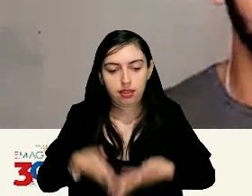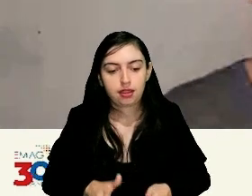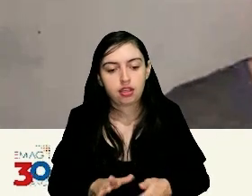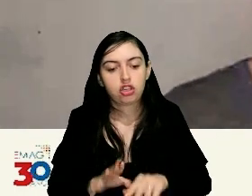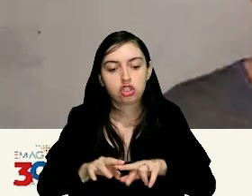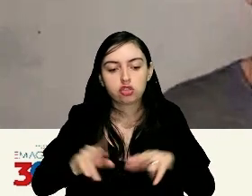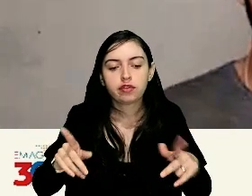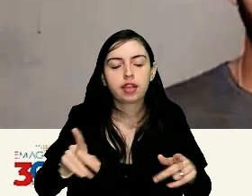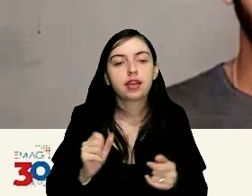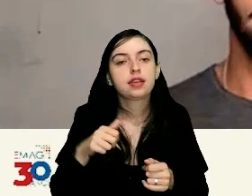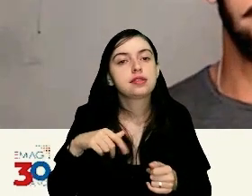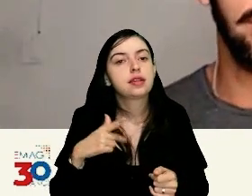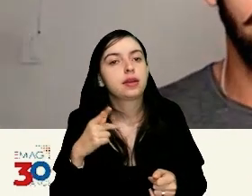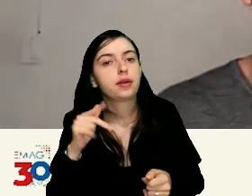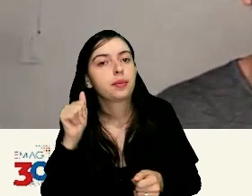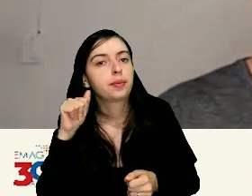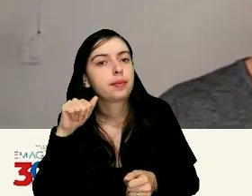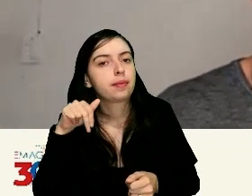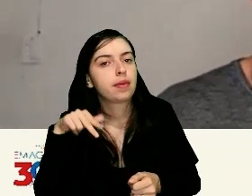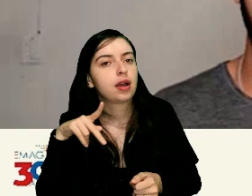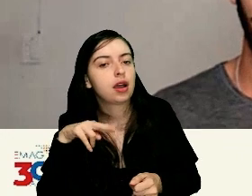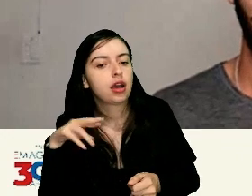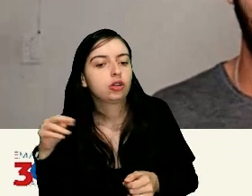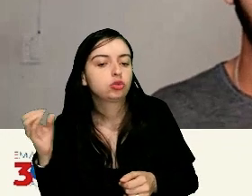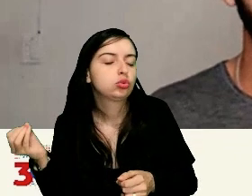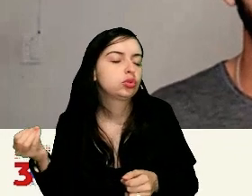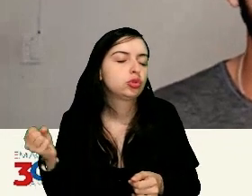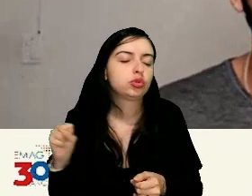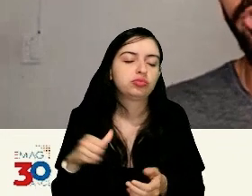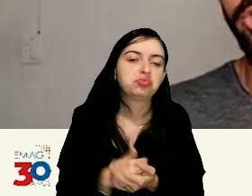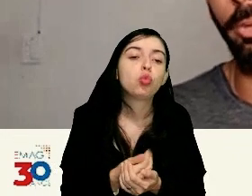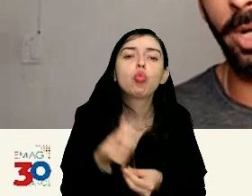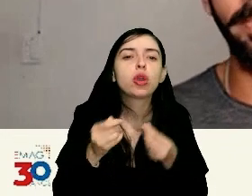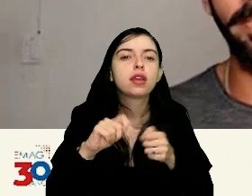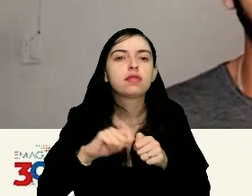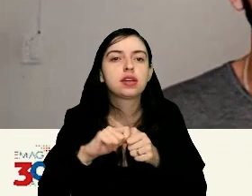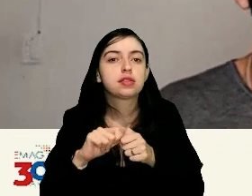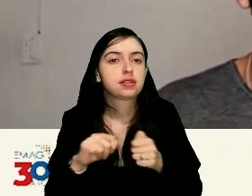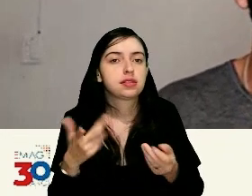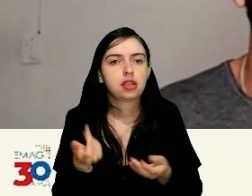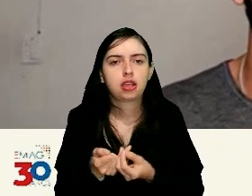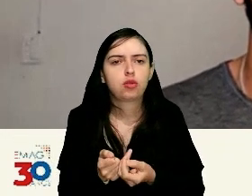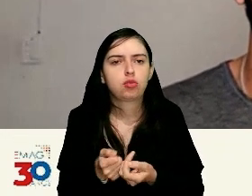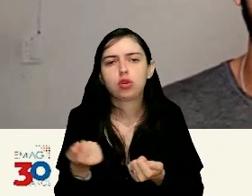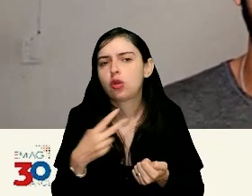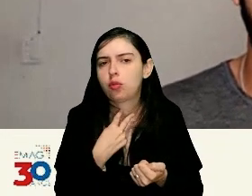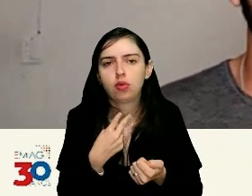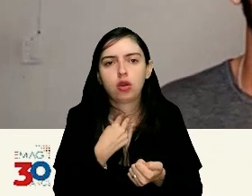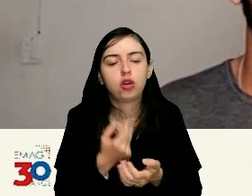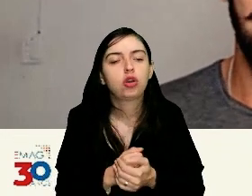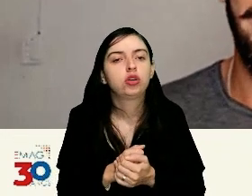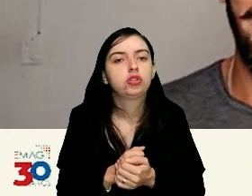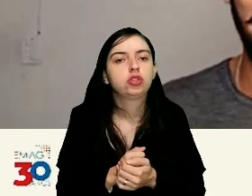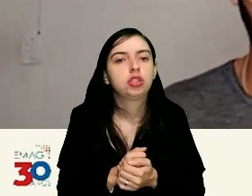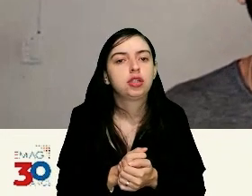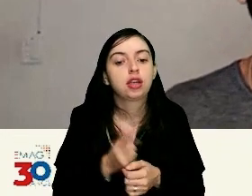parto natural? O que fazer, o que não fazer? Qual é o meu papel lá já no puerpério, no aleitamento materno ou aleitamento humano,